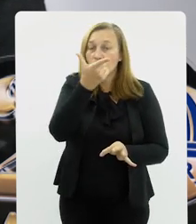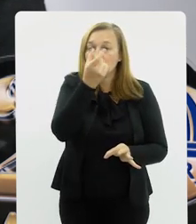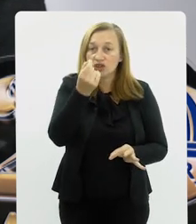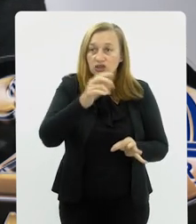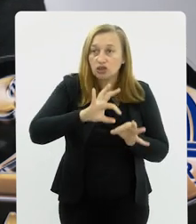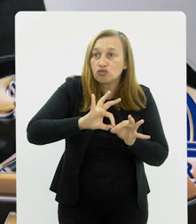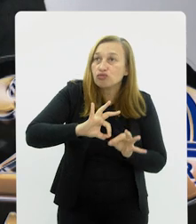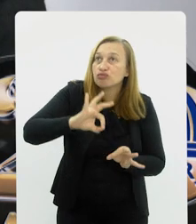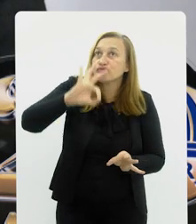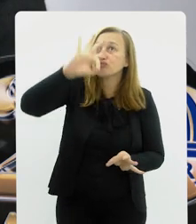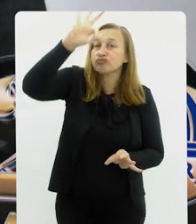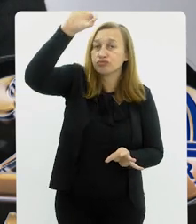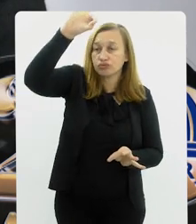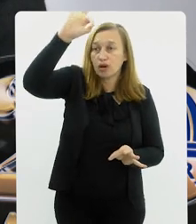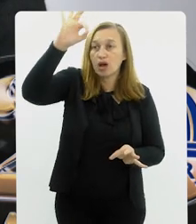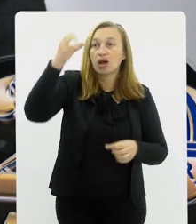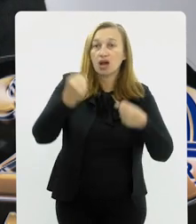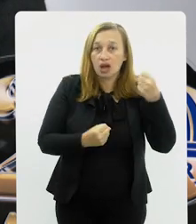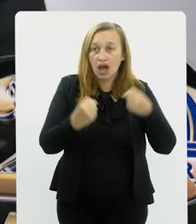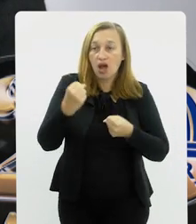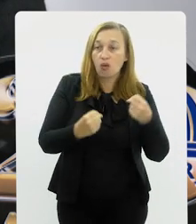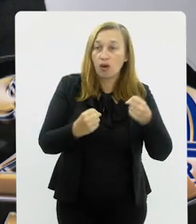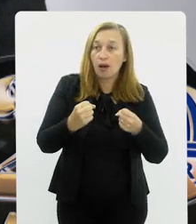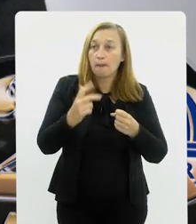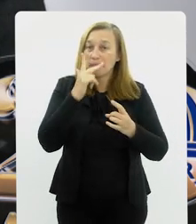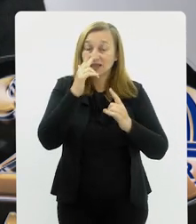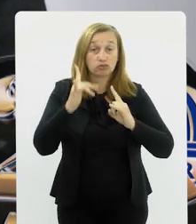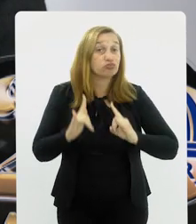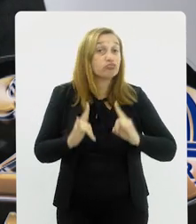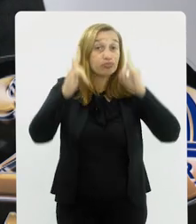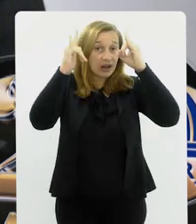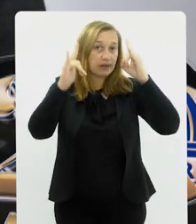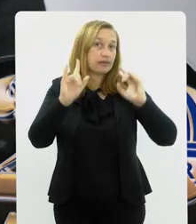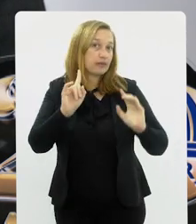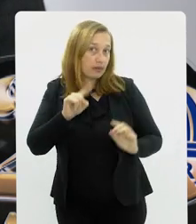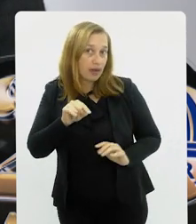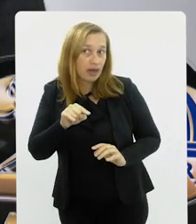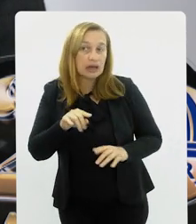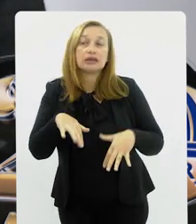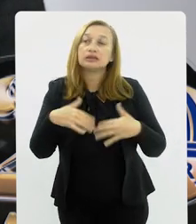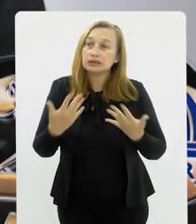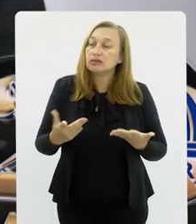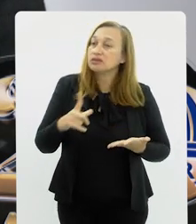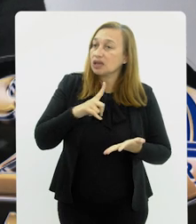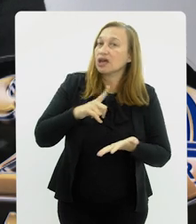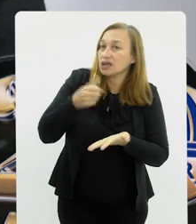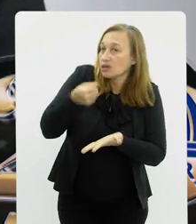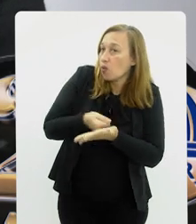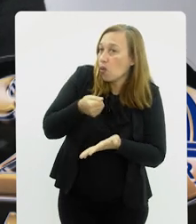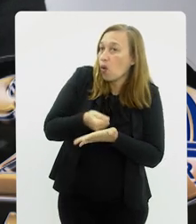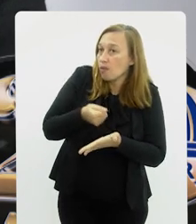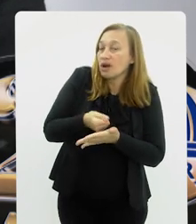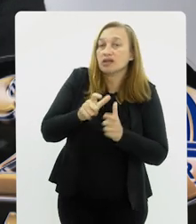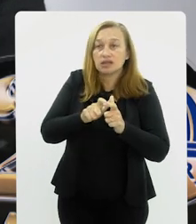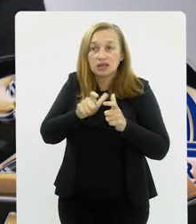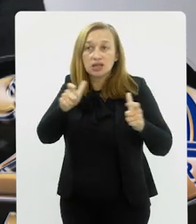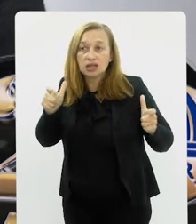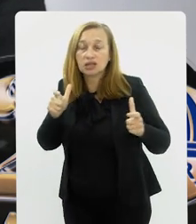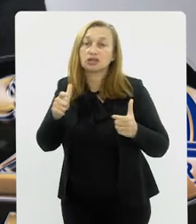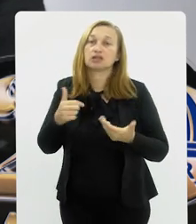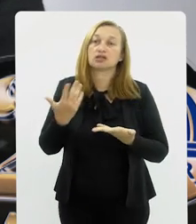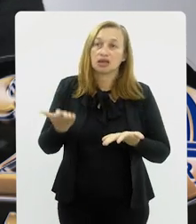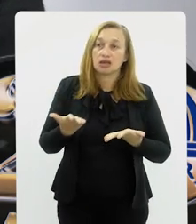20 metros de altura. 20 metros de altura é um prédio, né? Então, existe essa cobrança muito grande